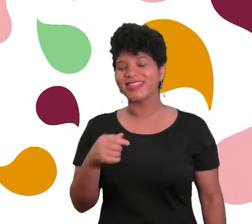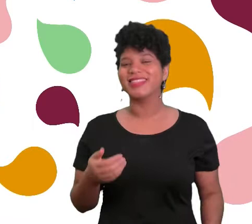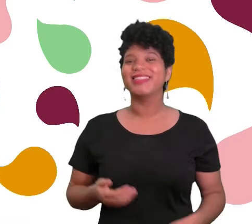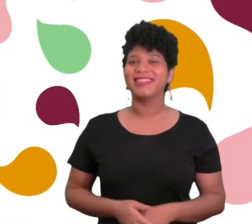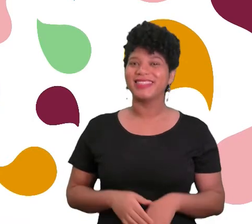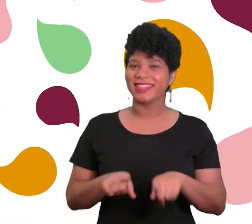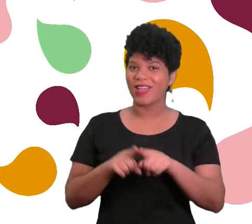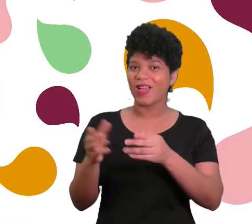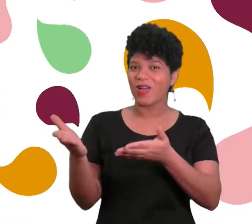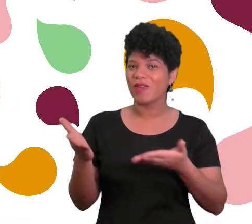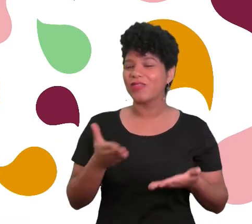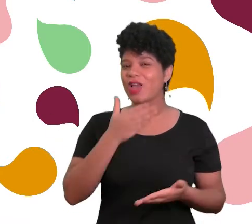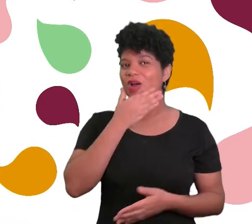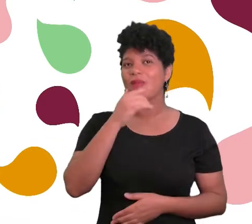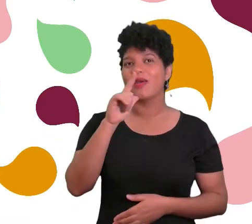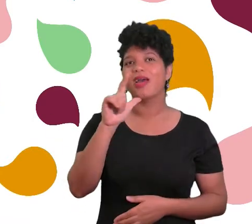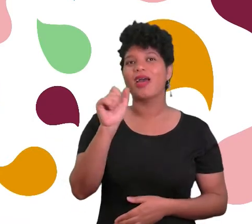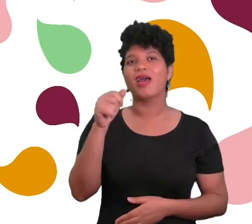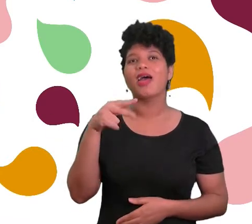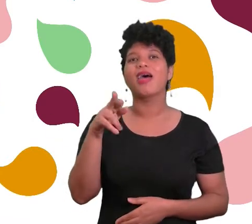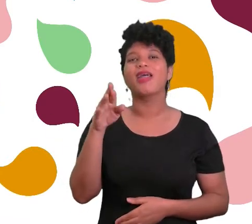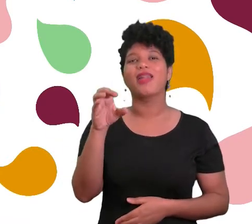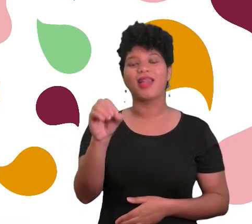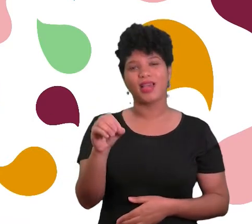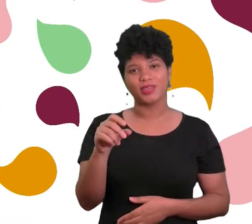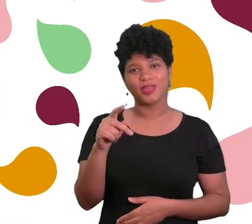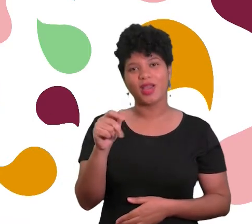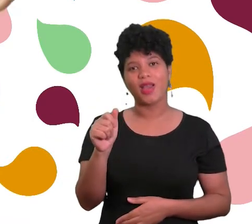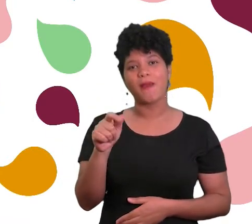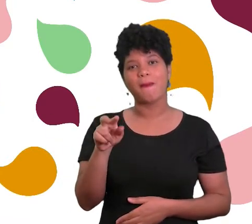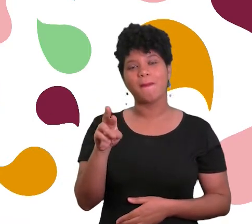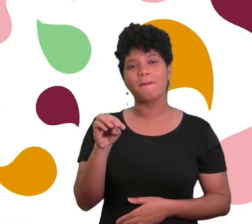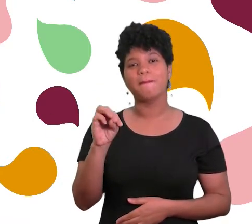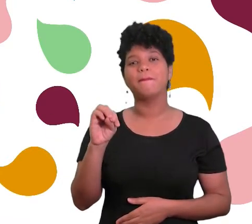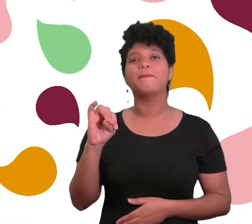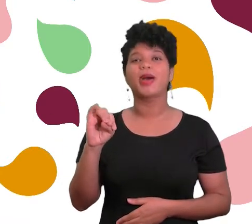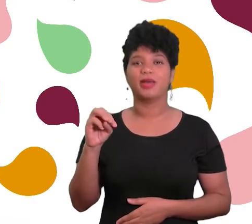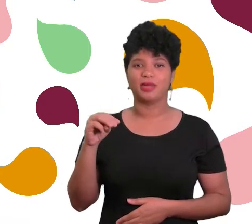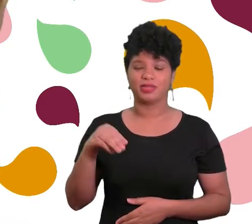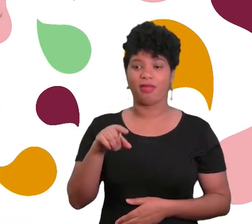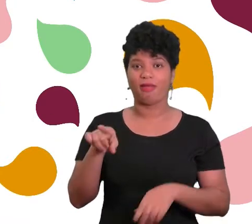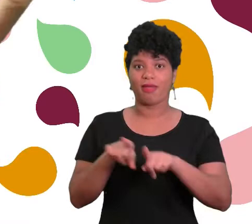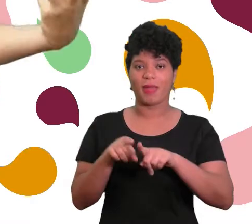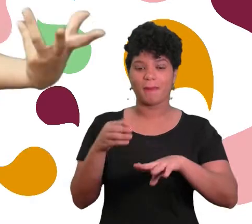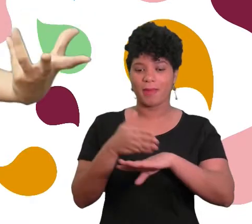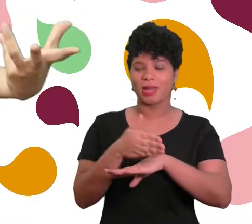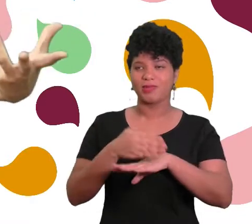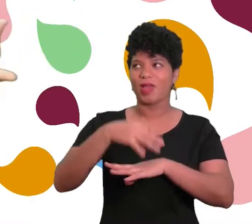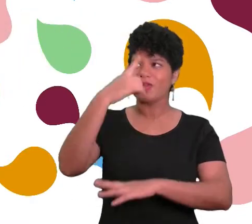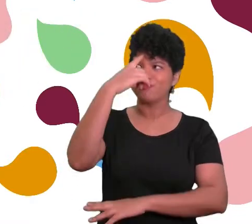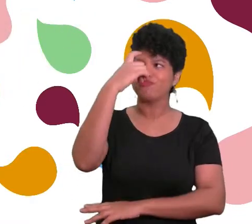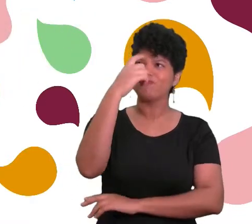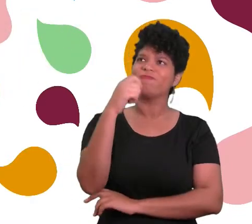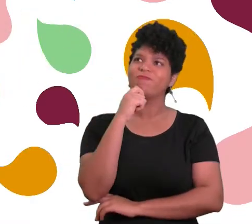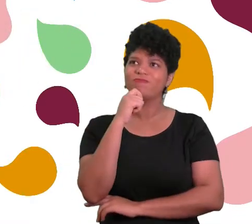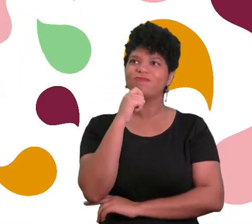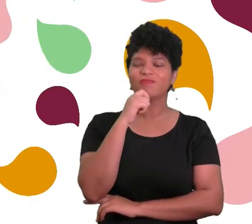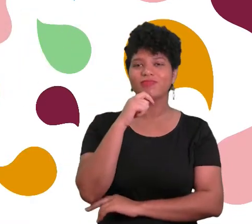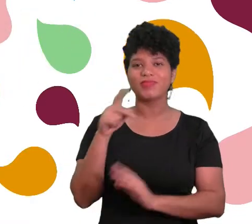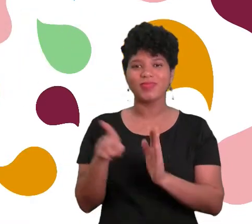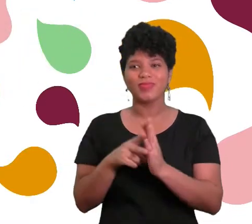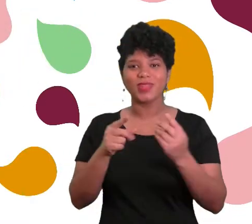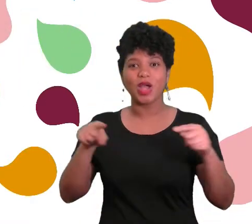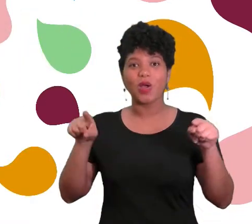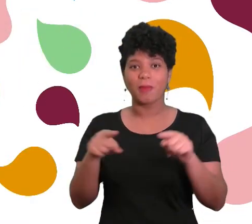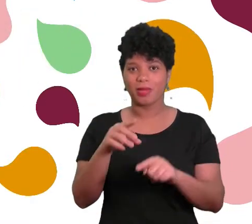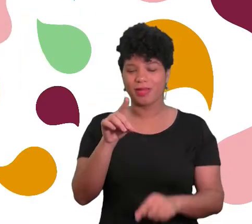agora ele, Leandro Pardi, da Pardieiro Cultural, que é um dos realizadores, uma das realizadoras, ele também curador da parte musical